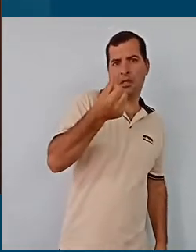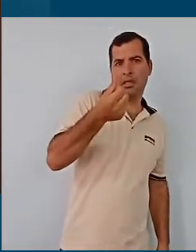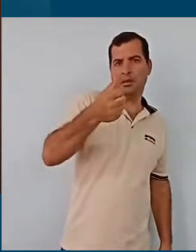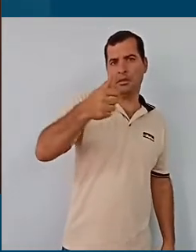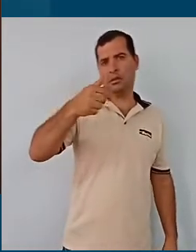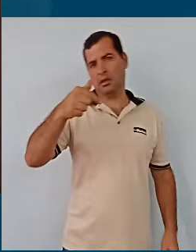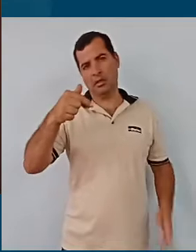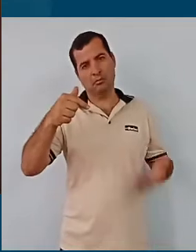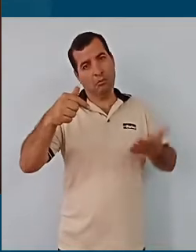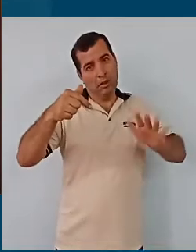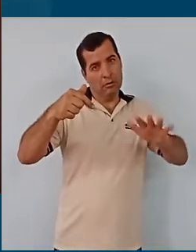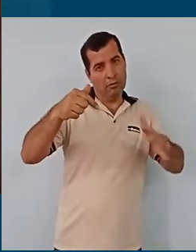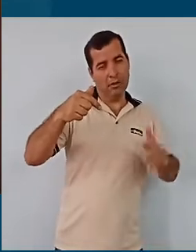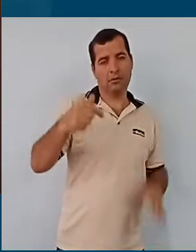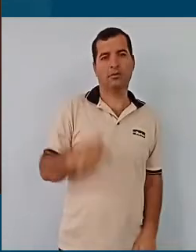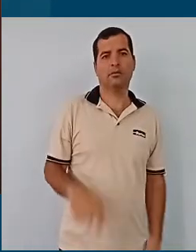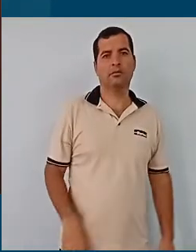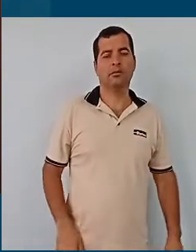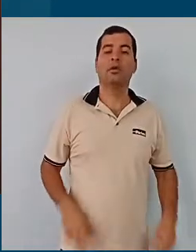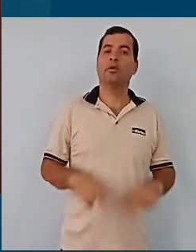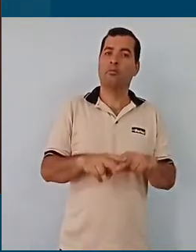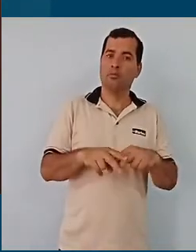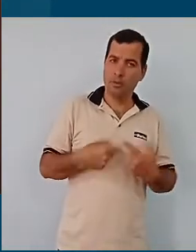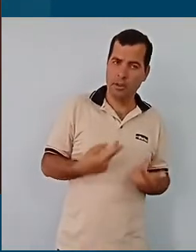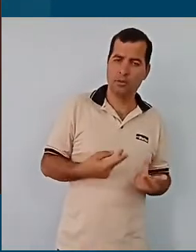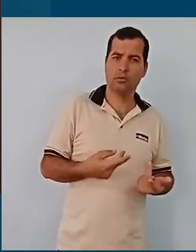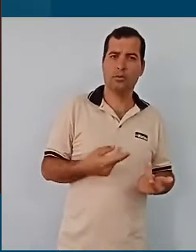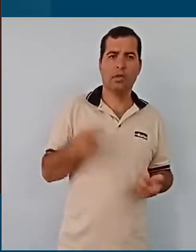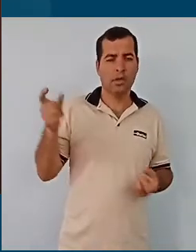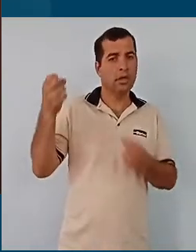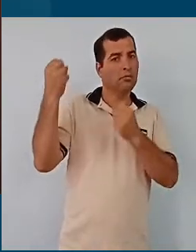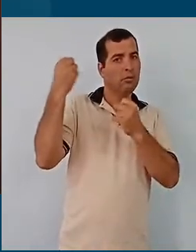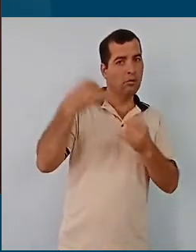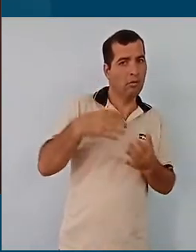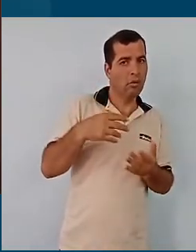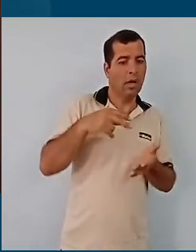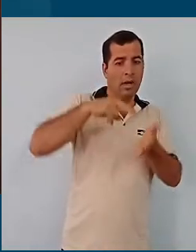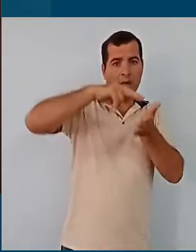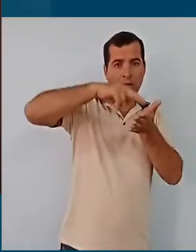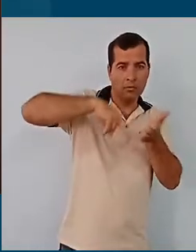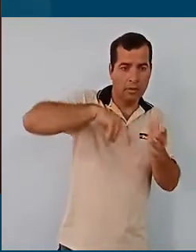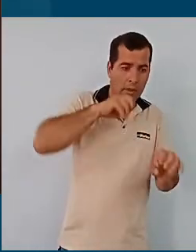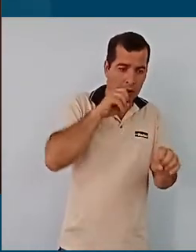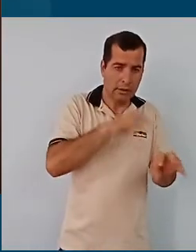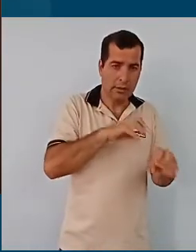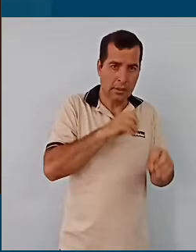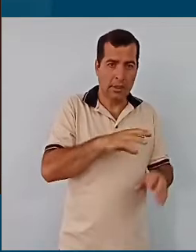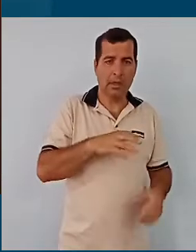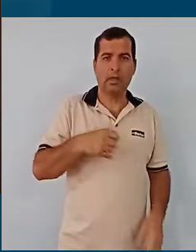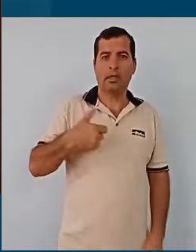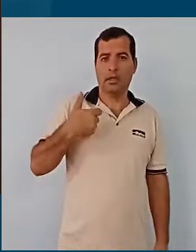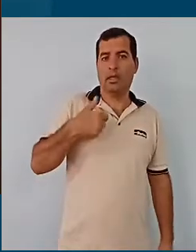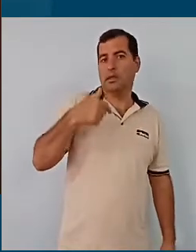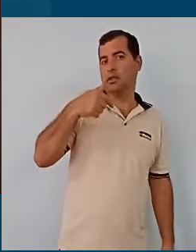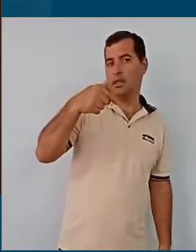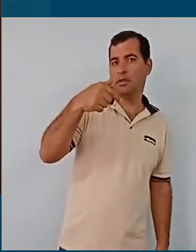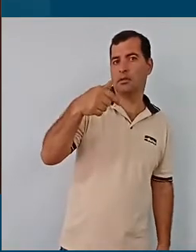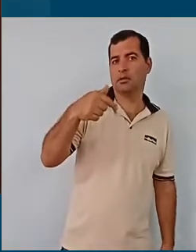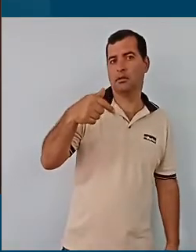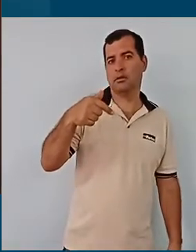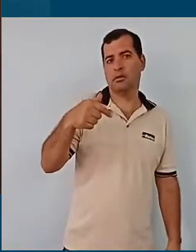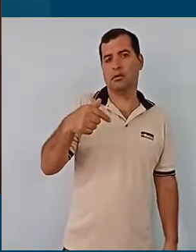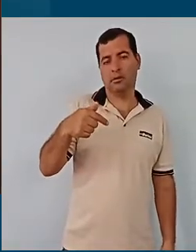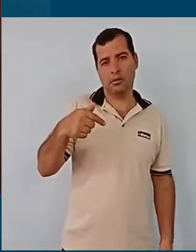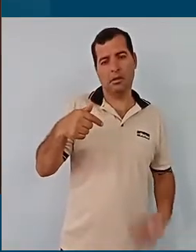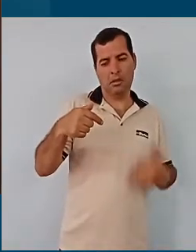anos. Por isso, esse autor vai defender que a leitura comece a ser ensinada formalmente aos 7 anos, uma idade